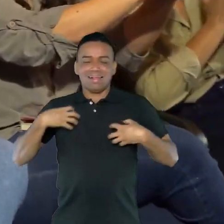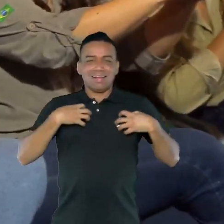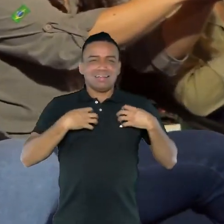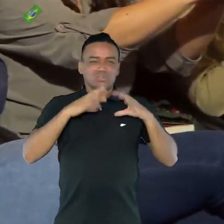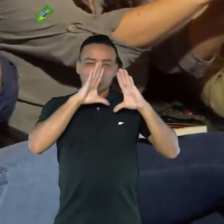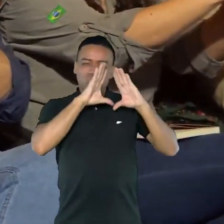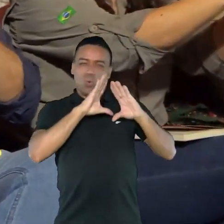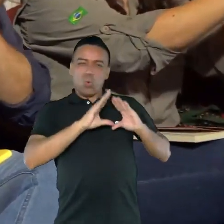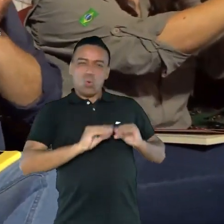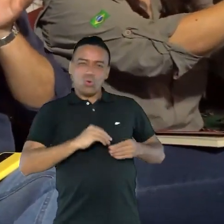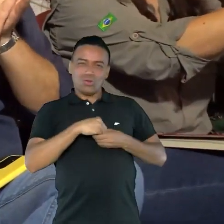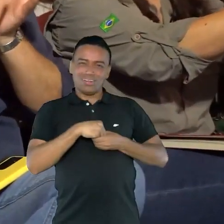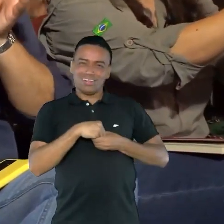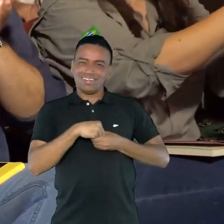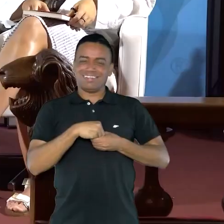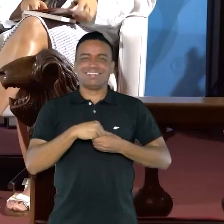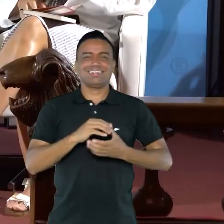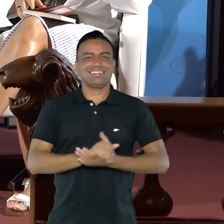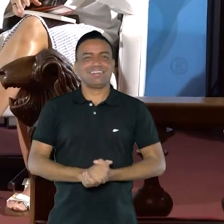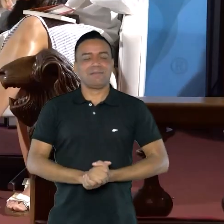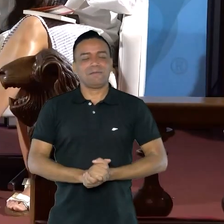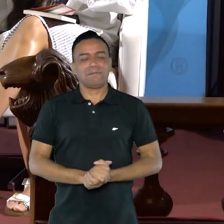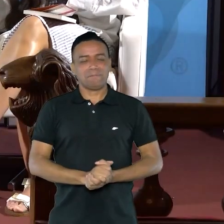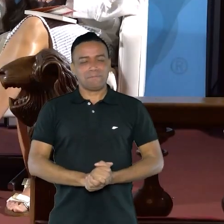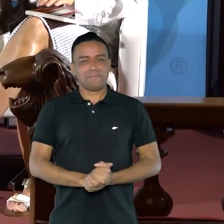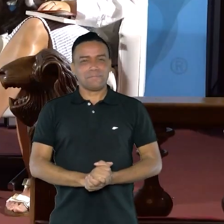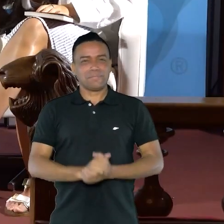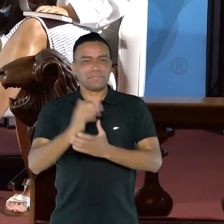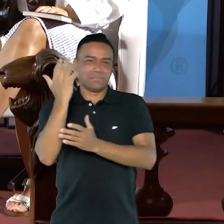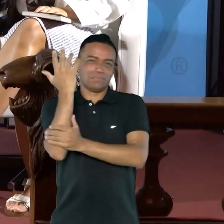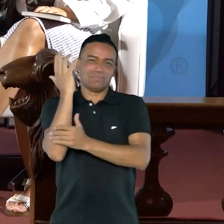O público aplaude.